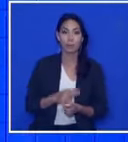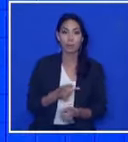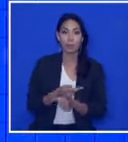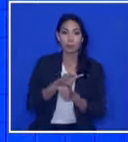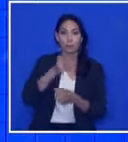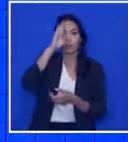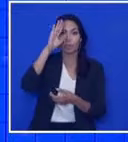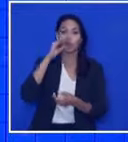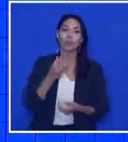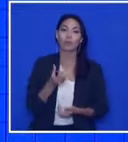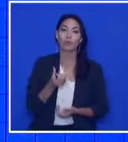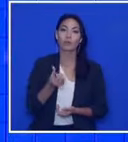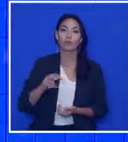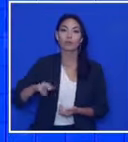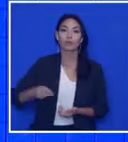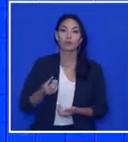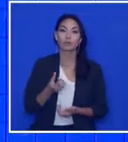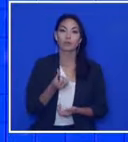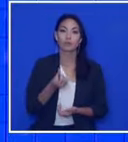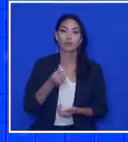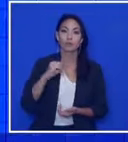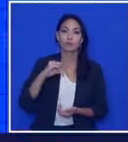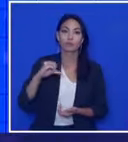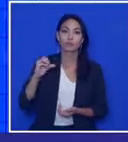5.444, prêmio principal